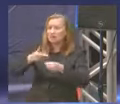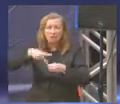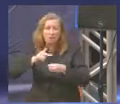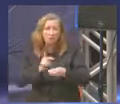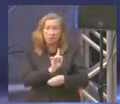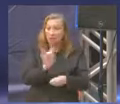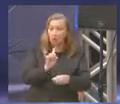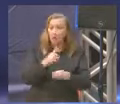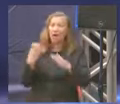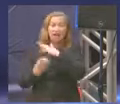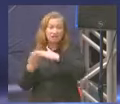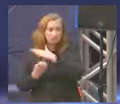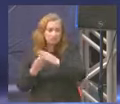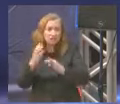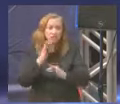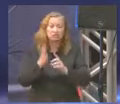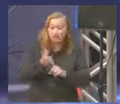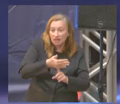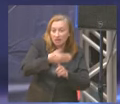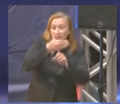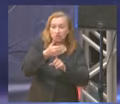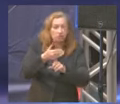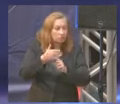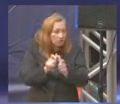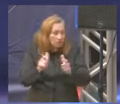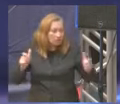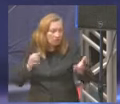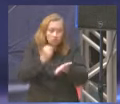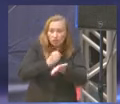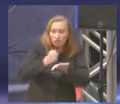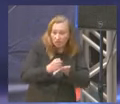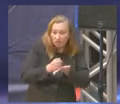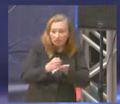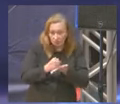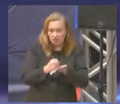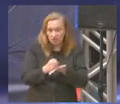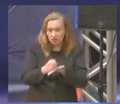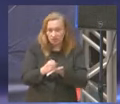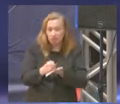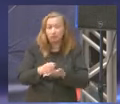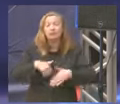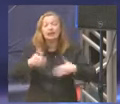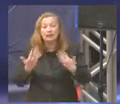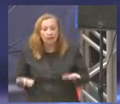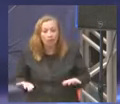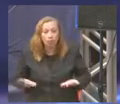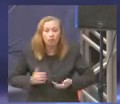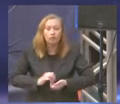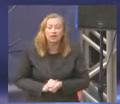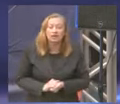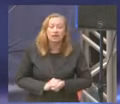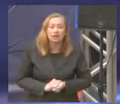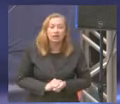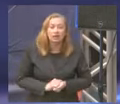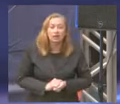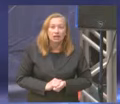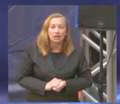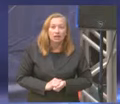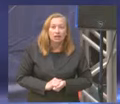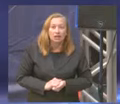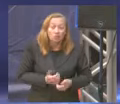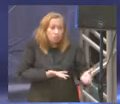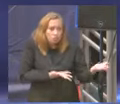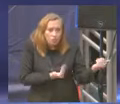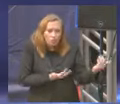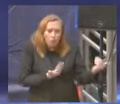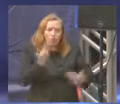As empresas de tecnologia são grandes contratadoras de mão de obra, né? Então, assim, isso para o